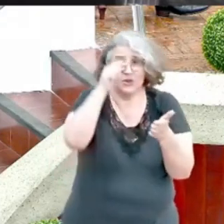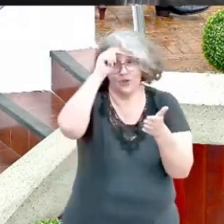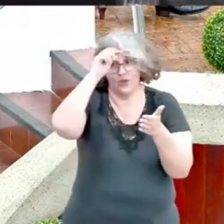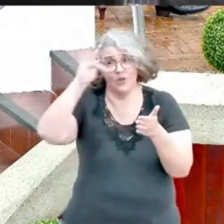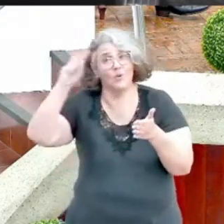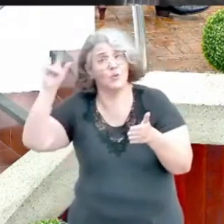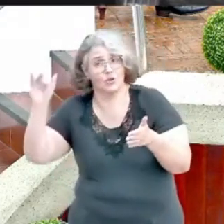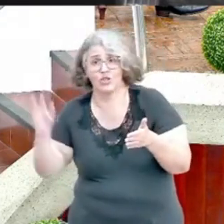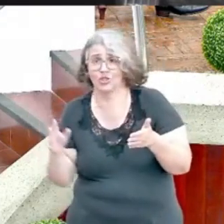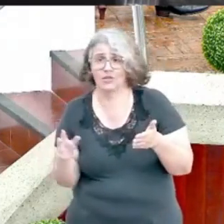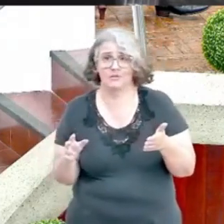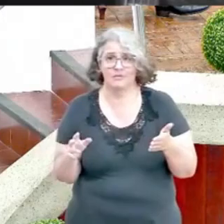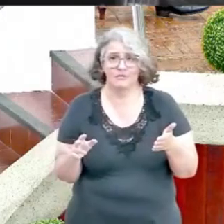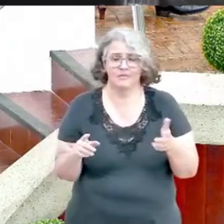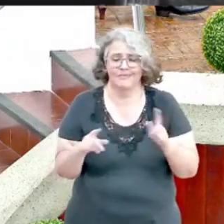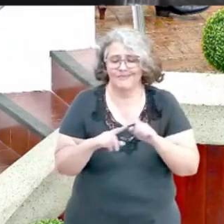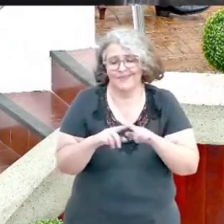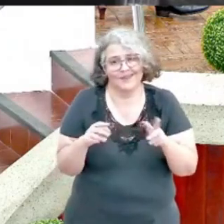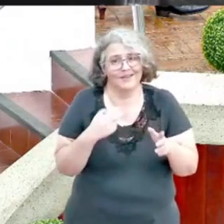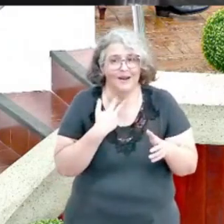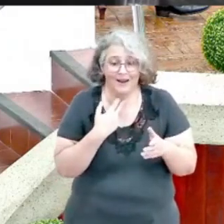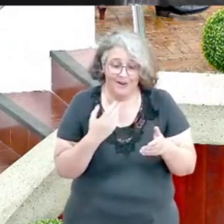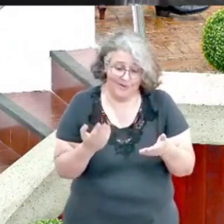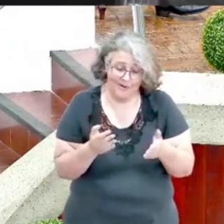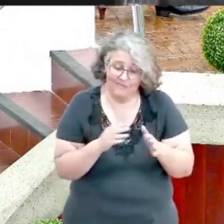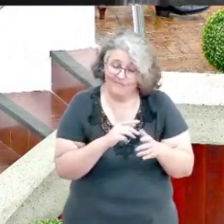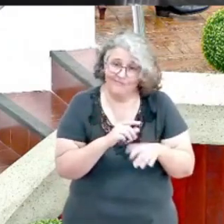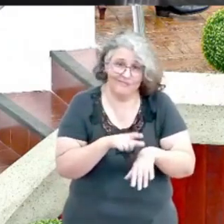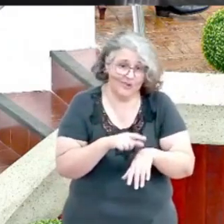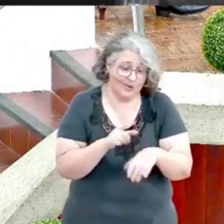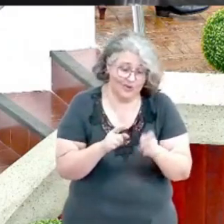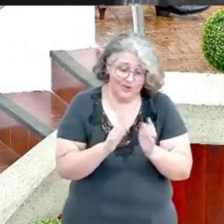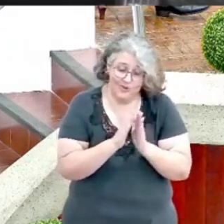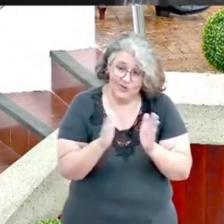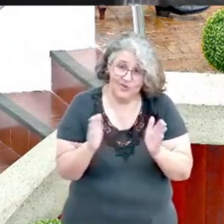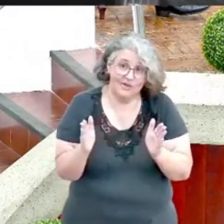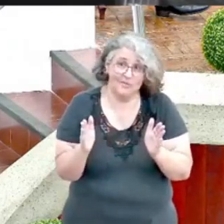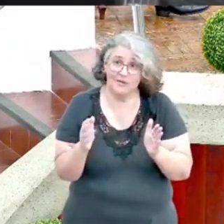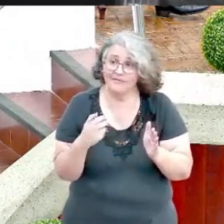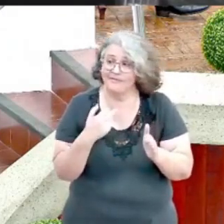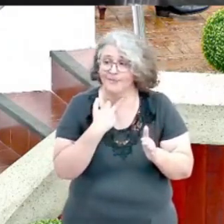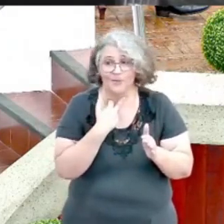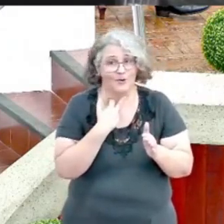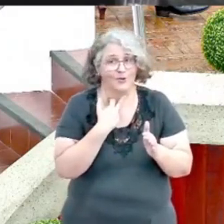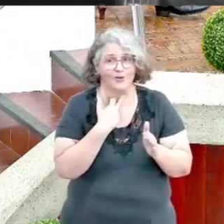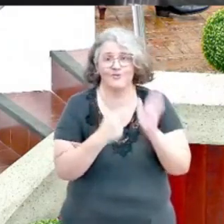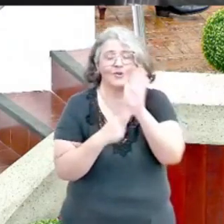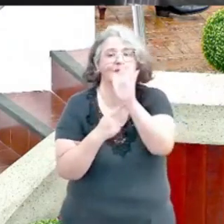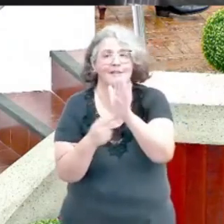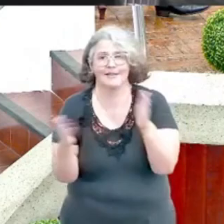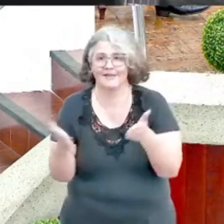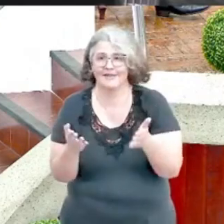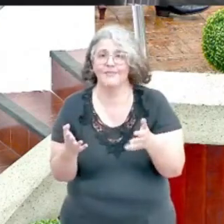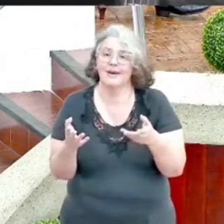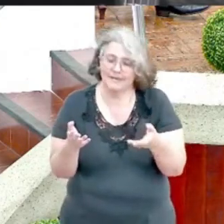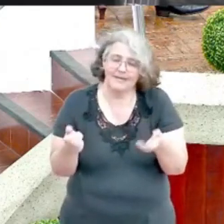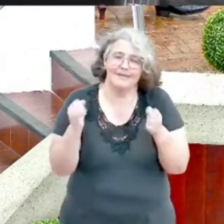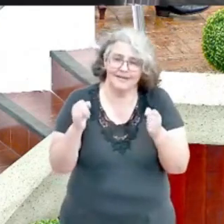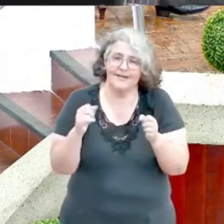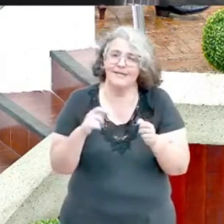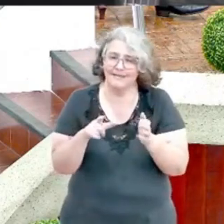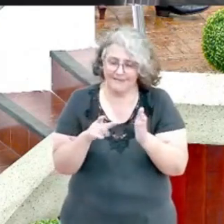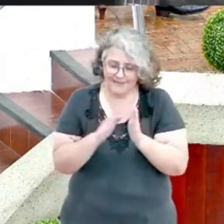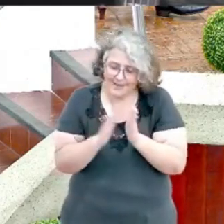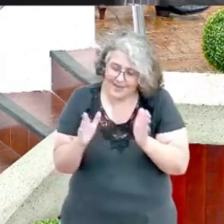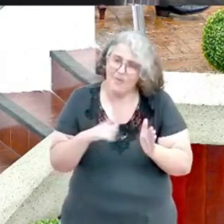assunto, mas isso não será possível. Se algum irmão tiver interesse algum dia, será um prazer sentar e conversar mais sobre essas coisas e mostrar na Escritura